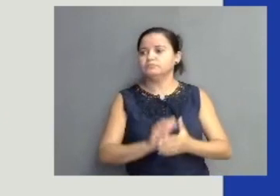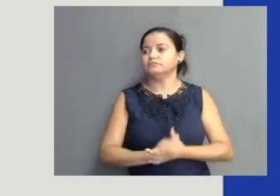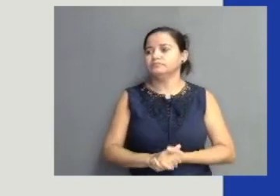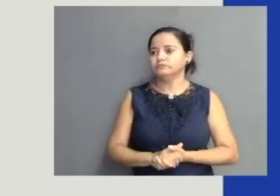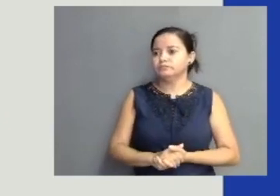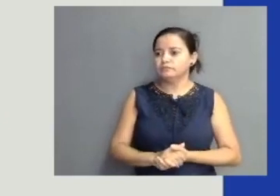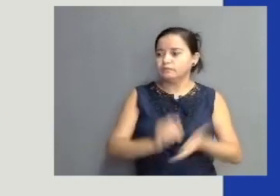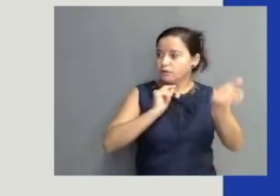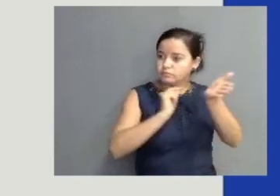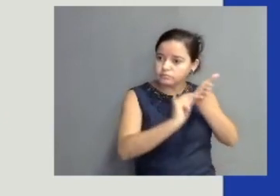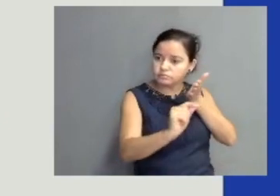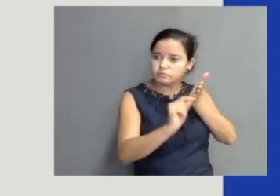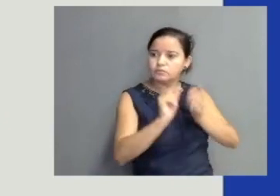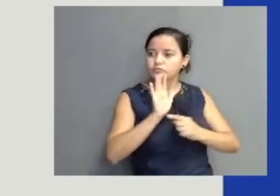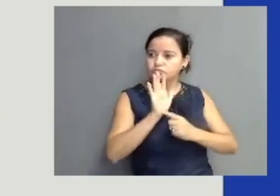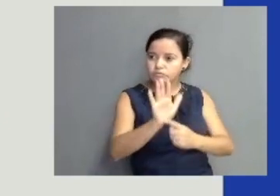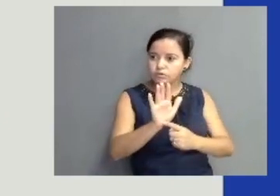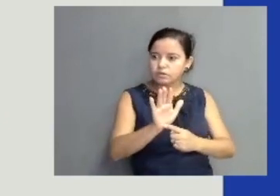Sina.